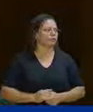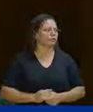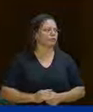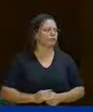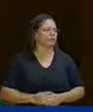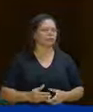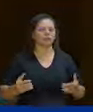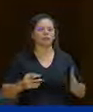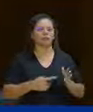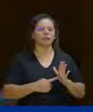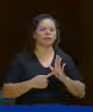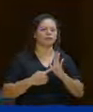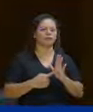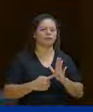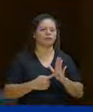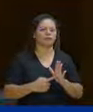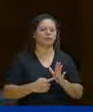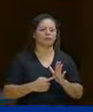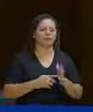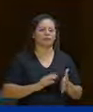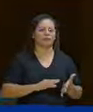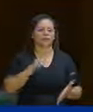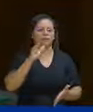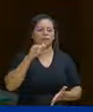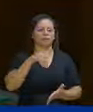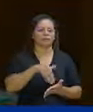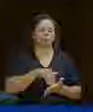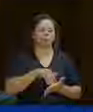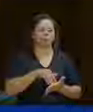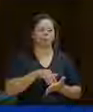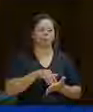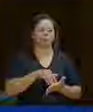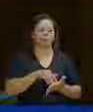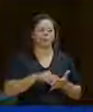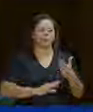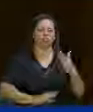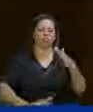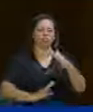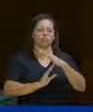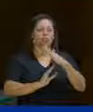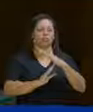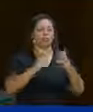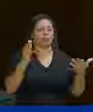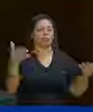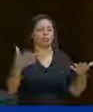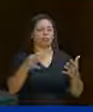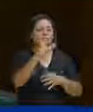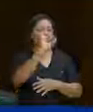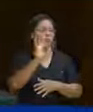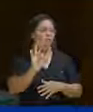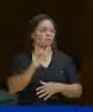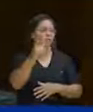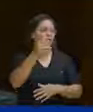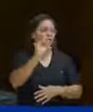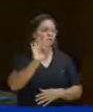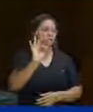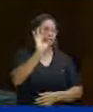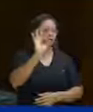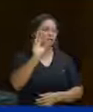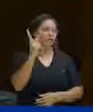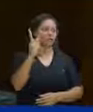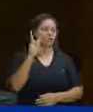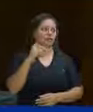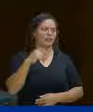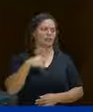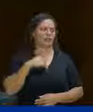Diante do exposto, a fixação de um limite percentual, aqui no caso 10% sobre o montante recebido